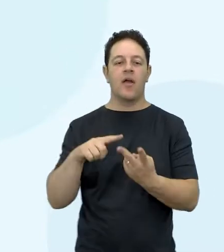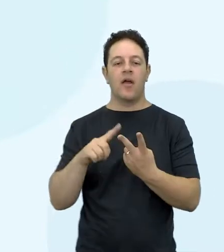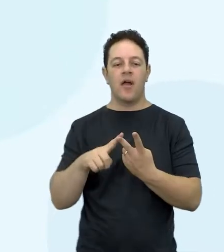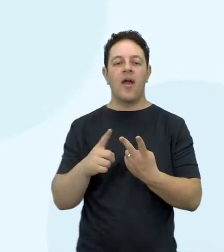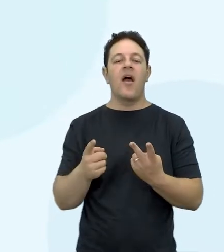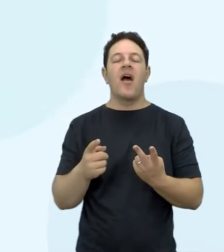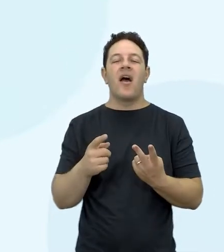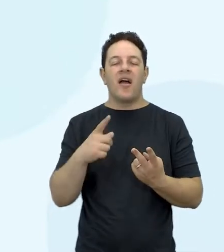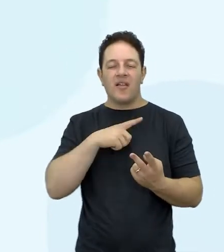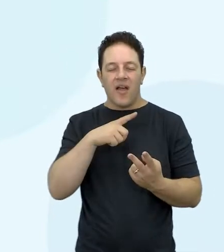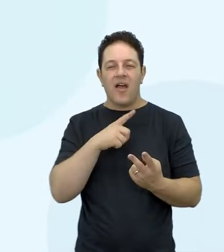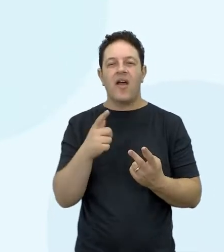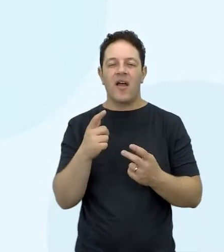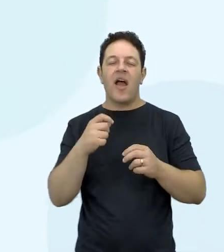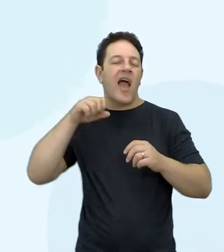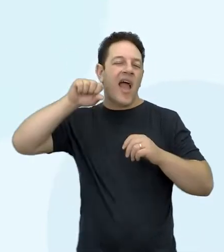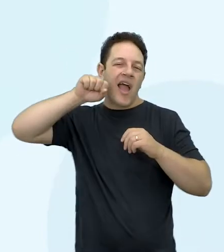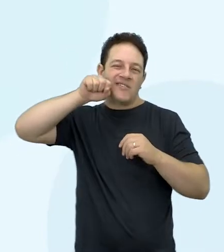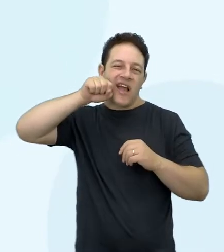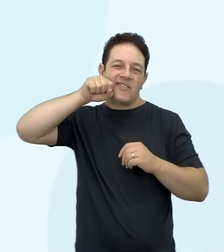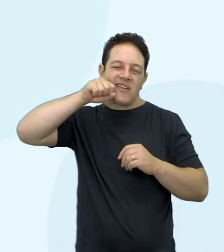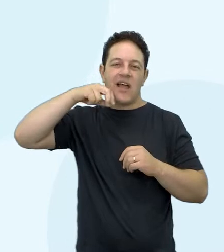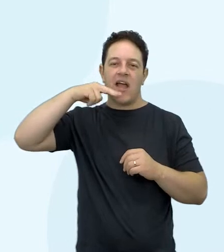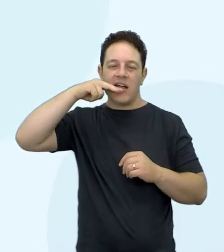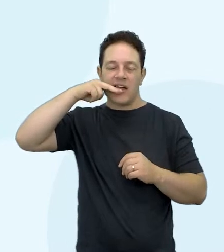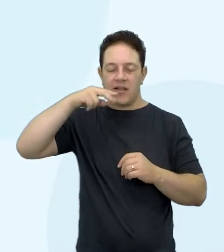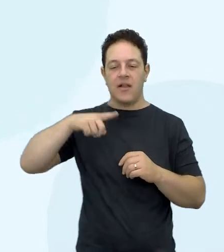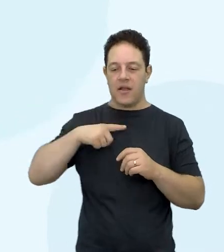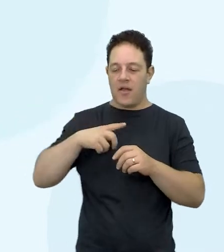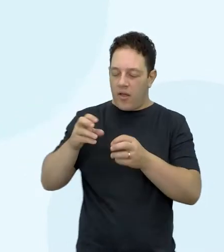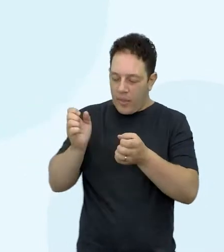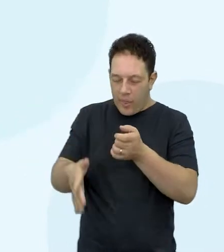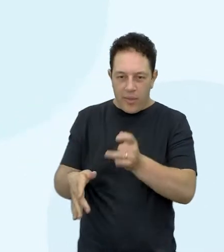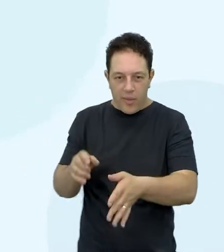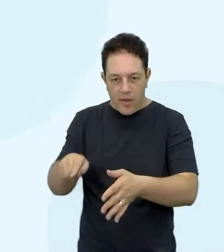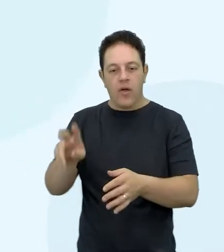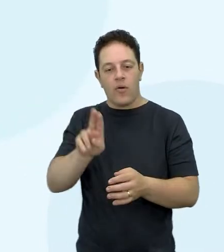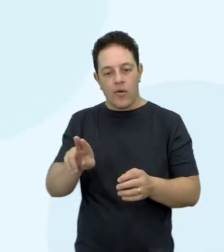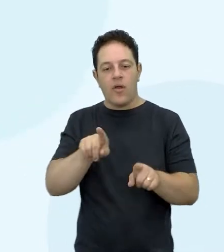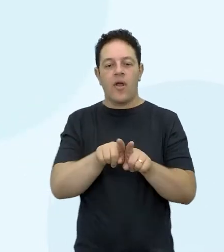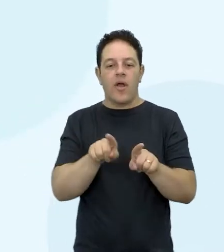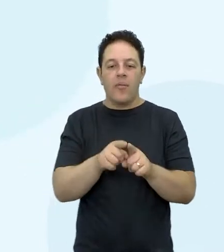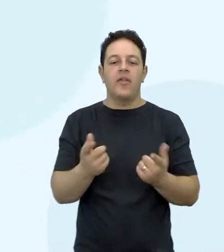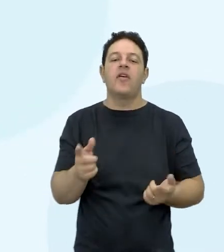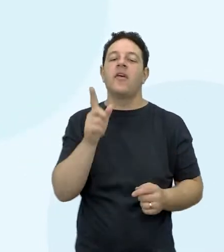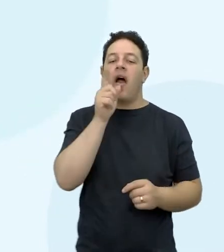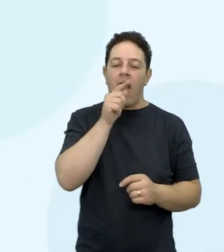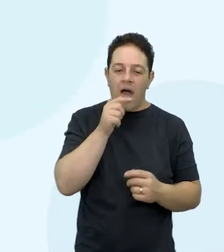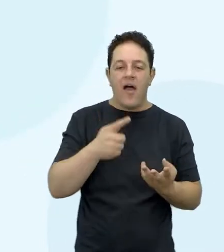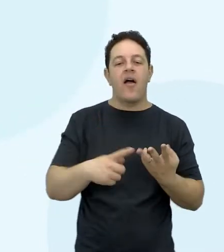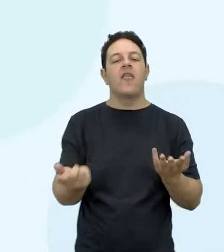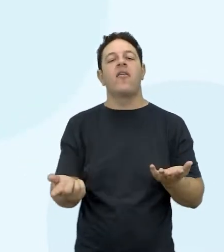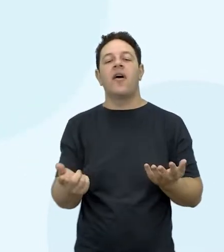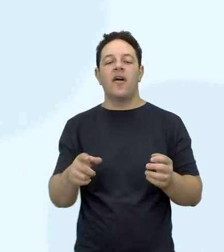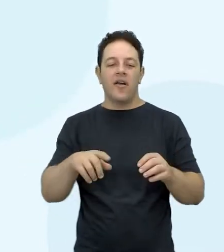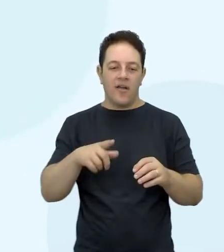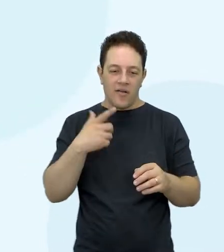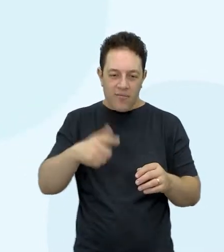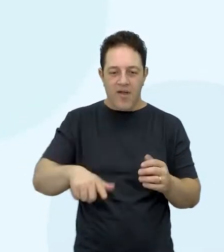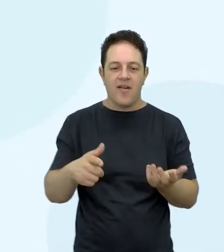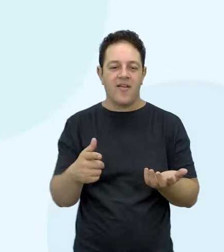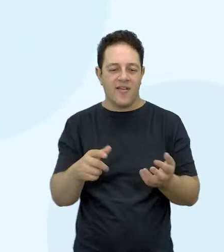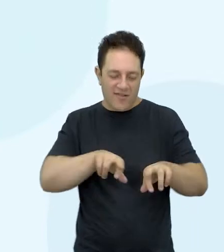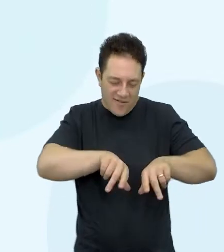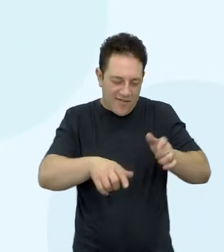de madeira, resíduos agrícolas, algas, restos de animais e até excremento animal. Também a geotérmica e a